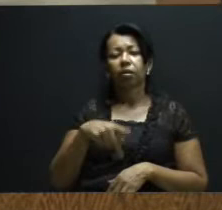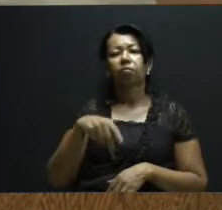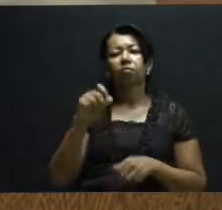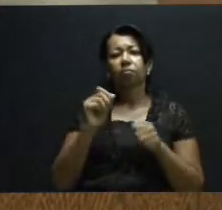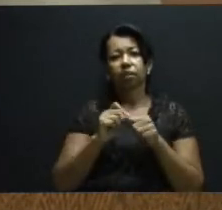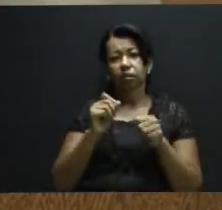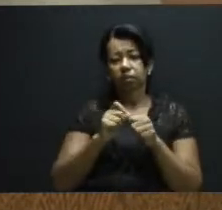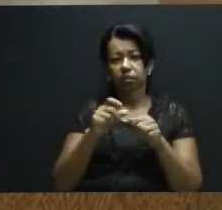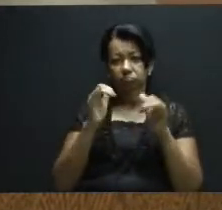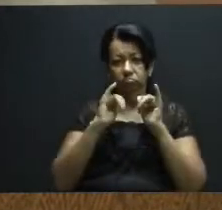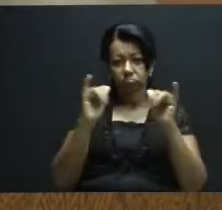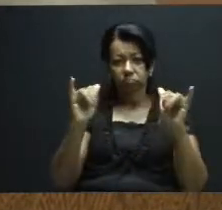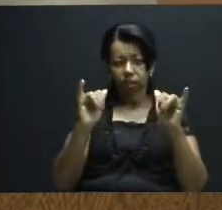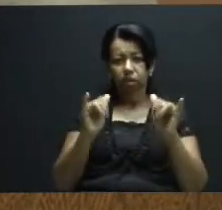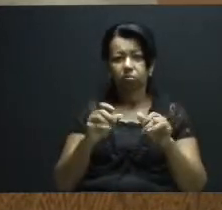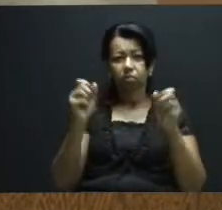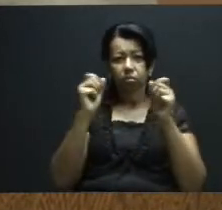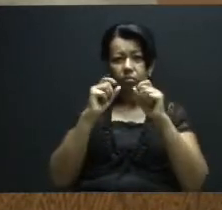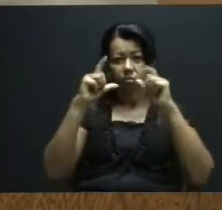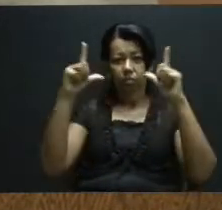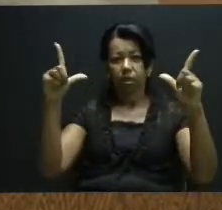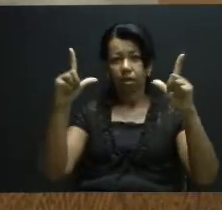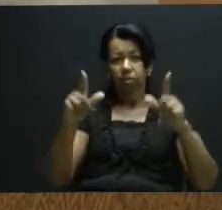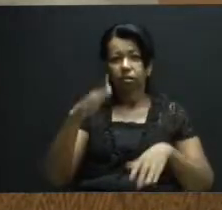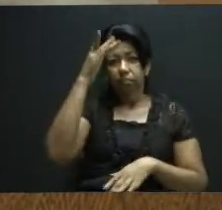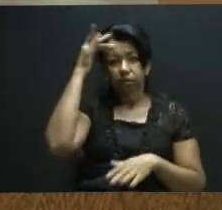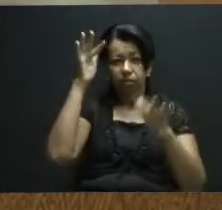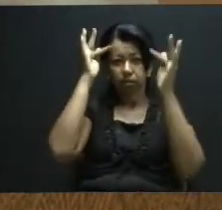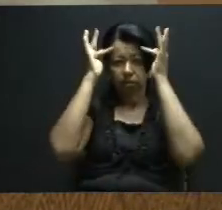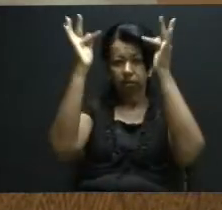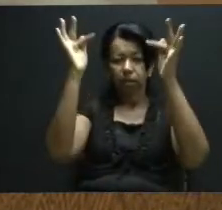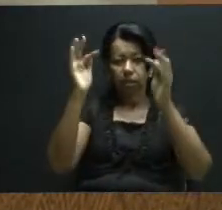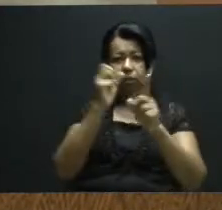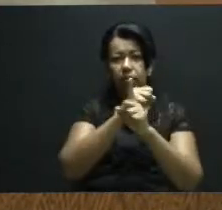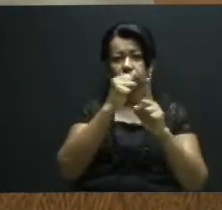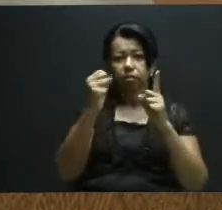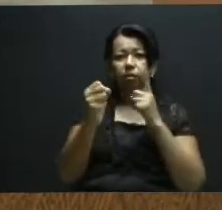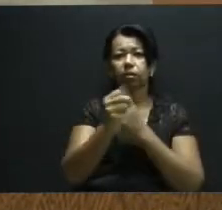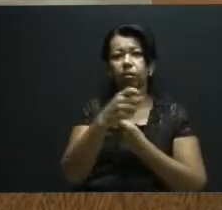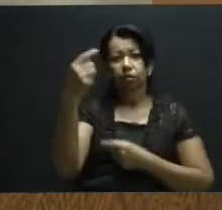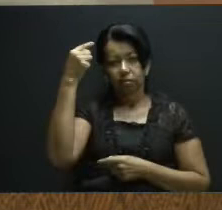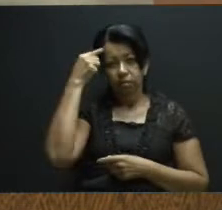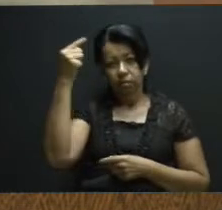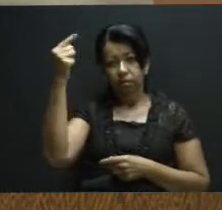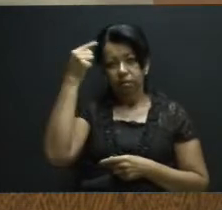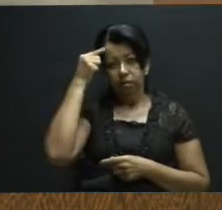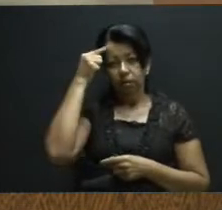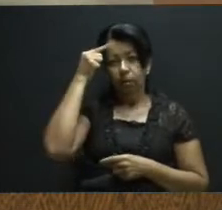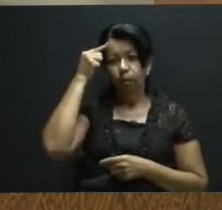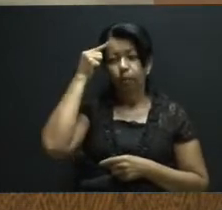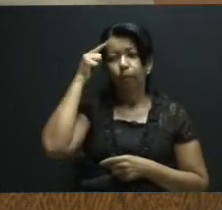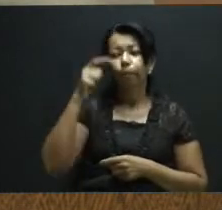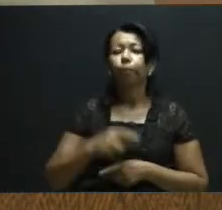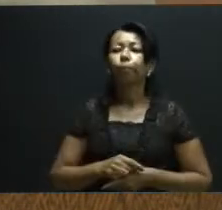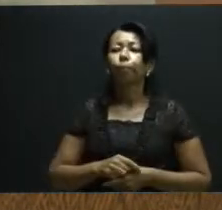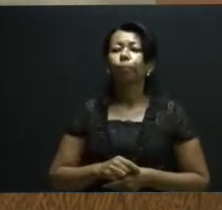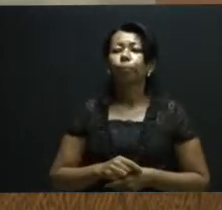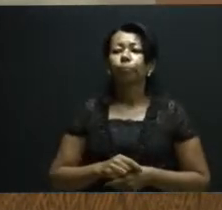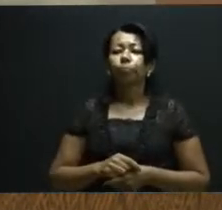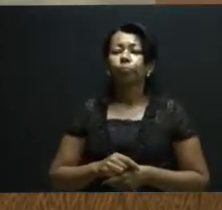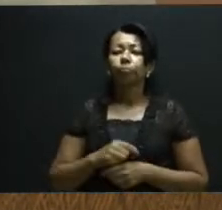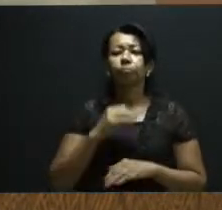o despertar dos seus fiéis e de toda a sociedade reflexão o